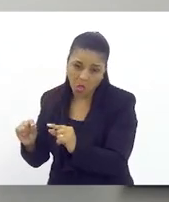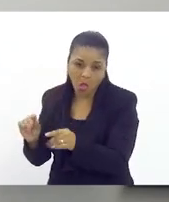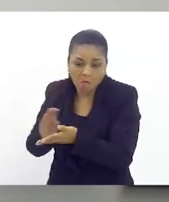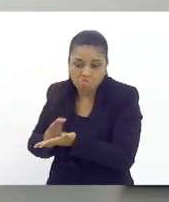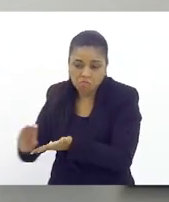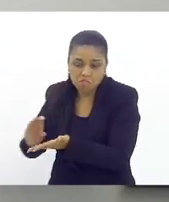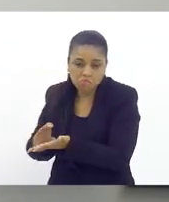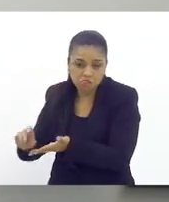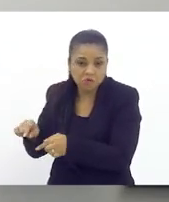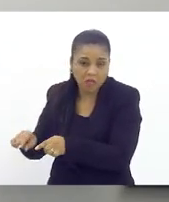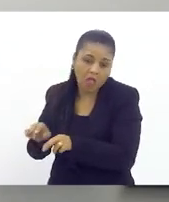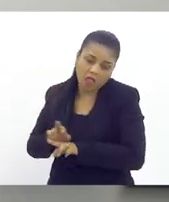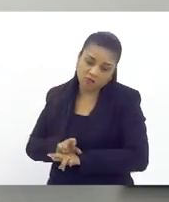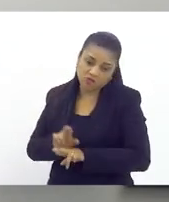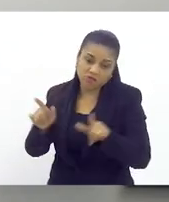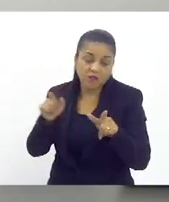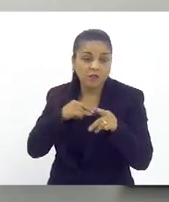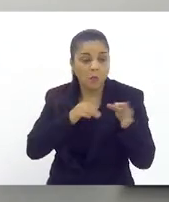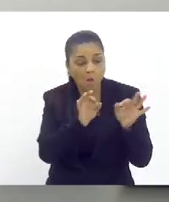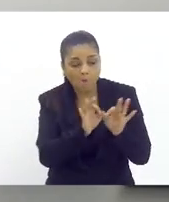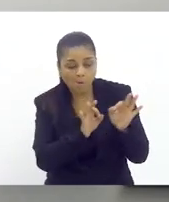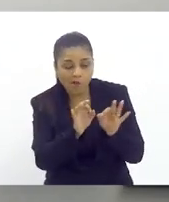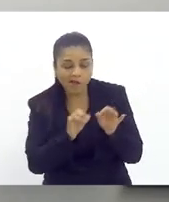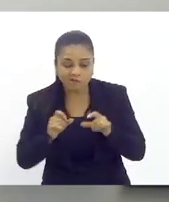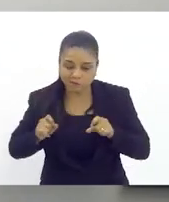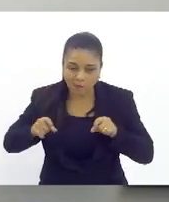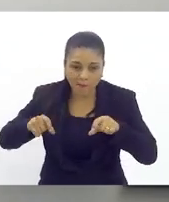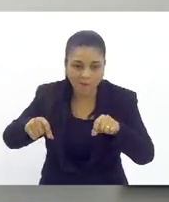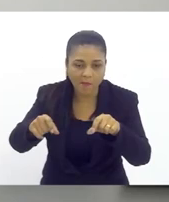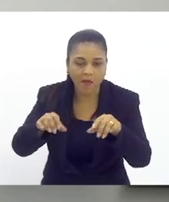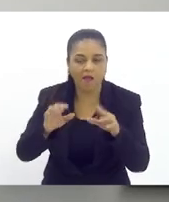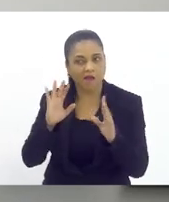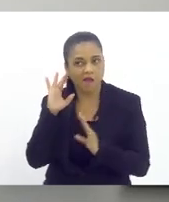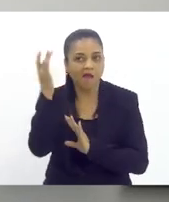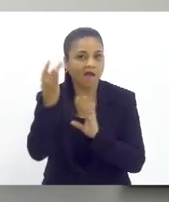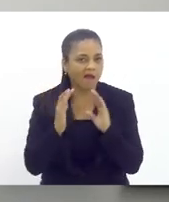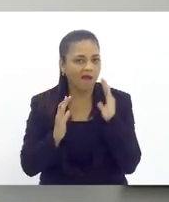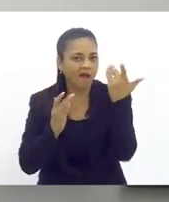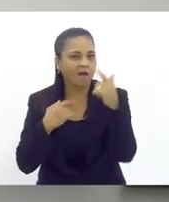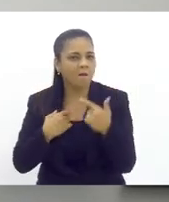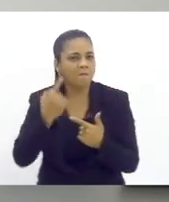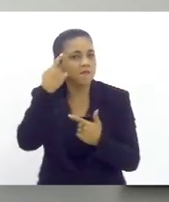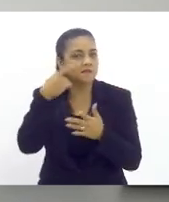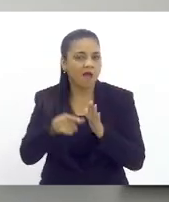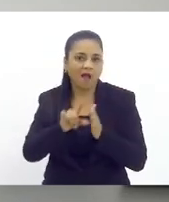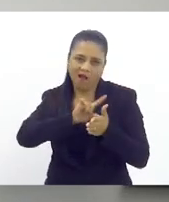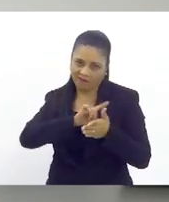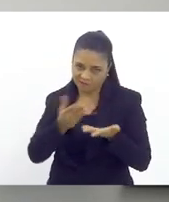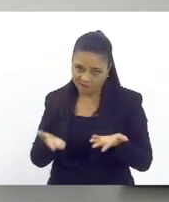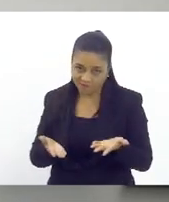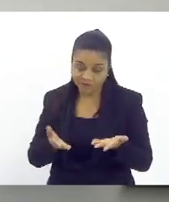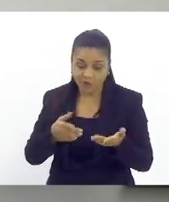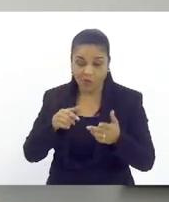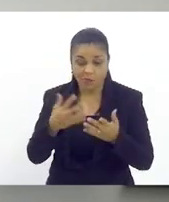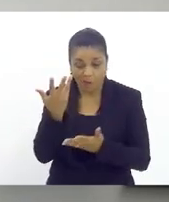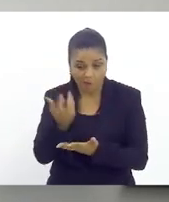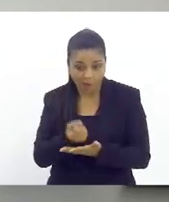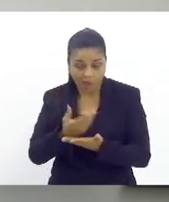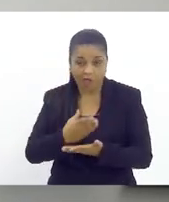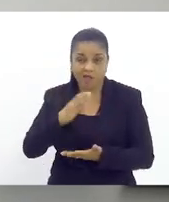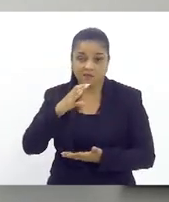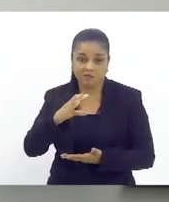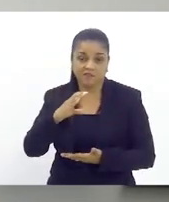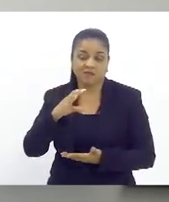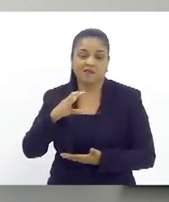a diferença na hora de você pensar num plano de restauração e tem locais onde a própria absorção do carbono pensando em